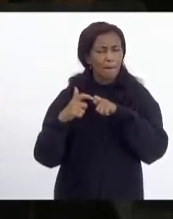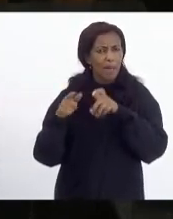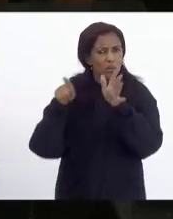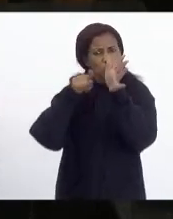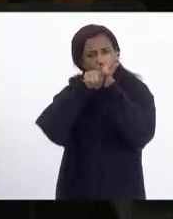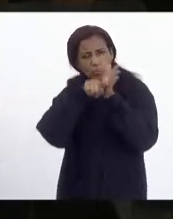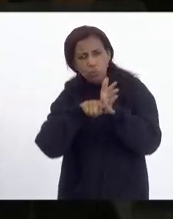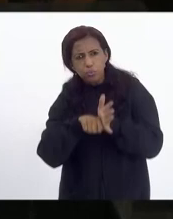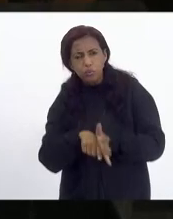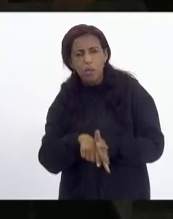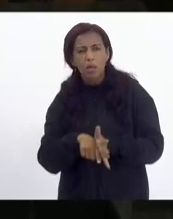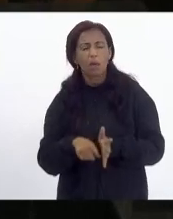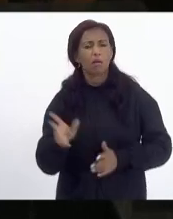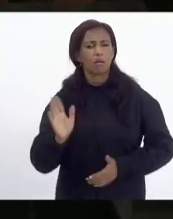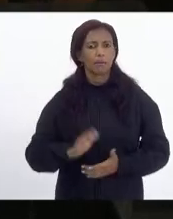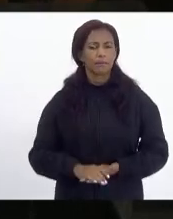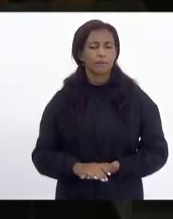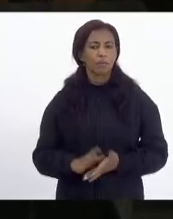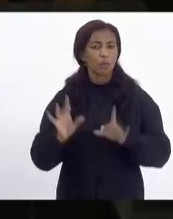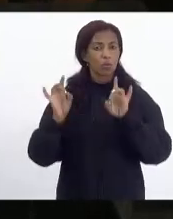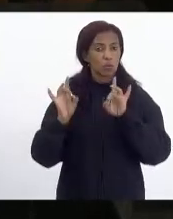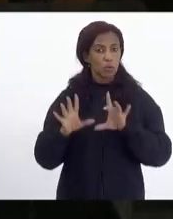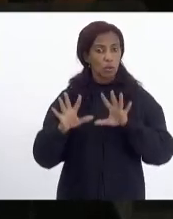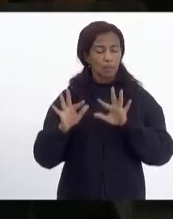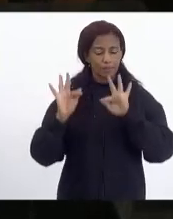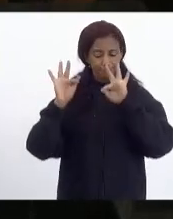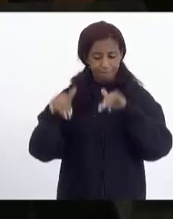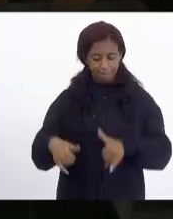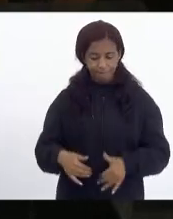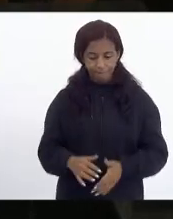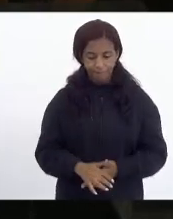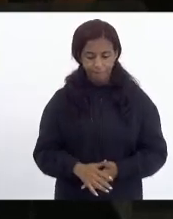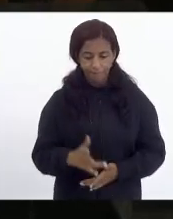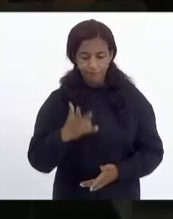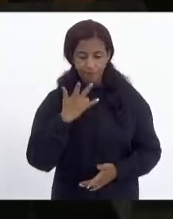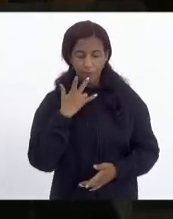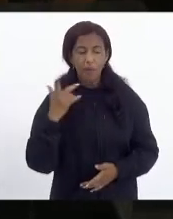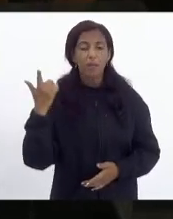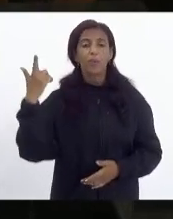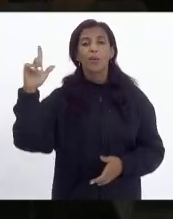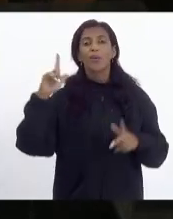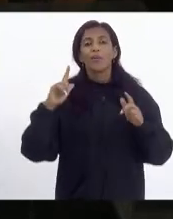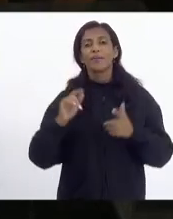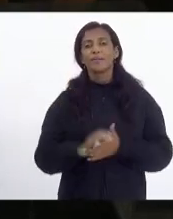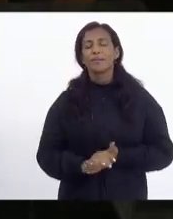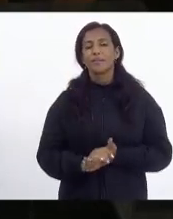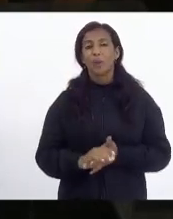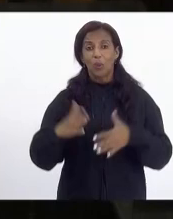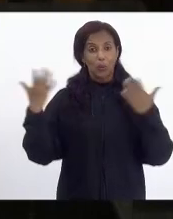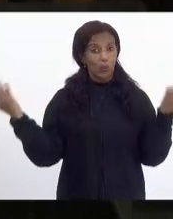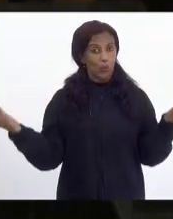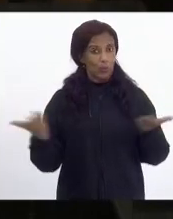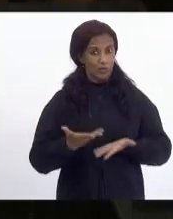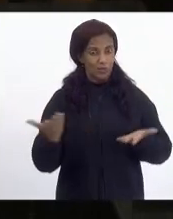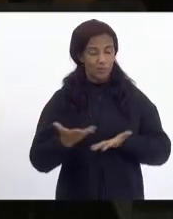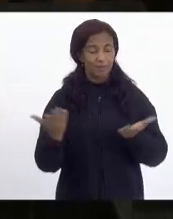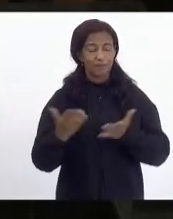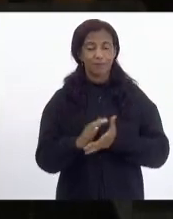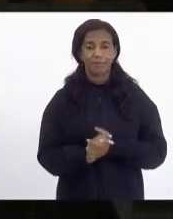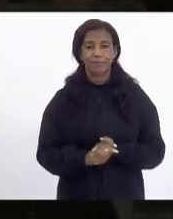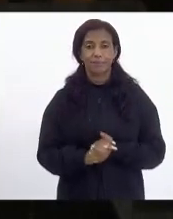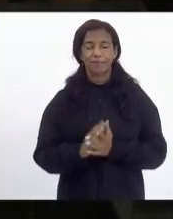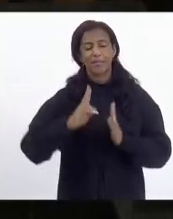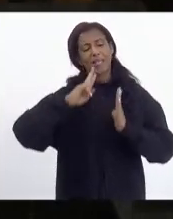Então eu queria só para encerrar o presidente para falar em outra coisa nos tempos atuais em